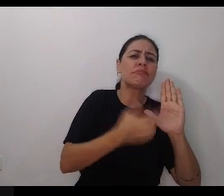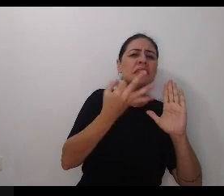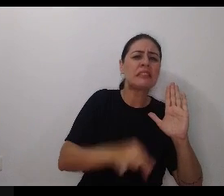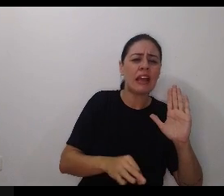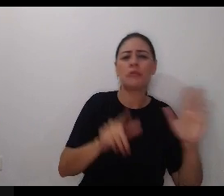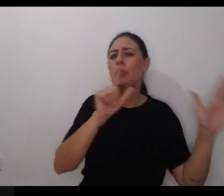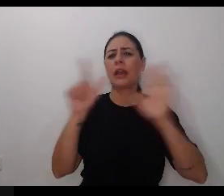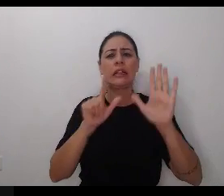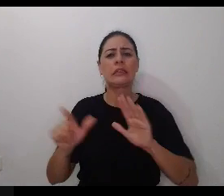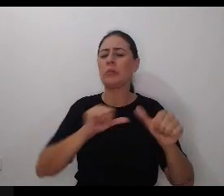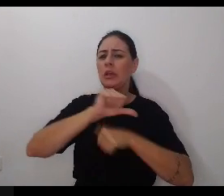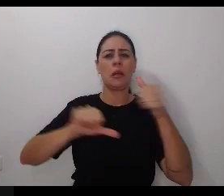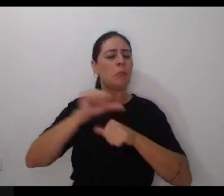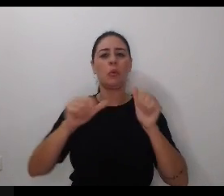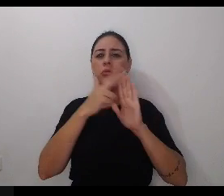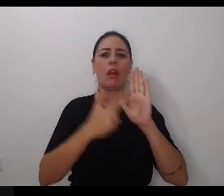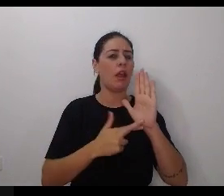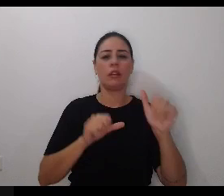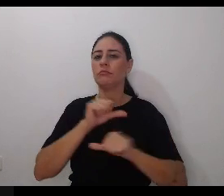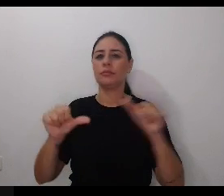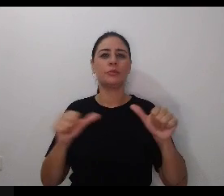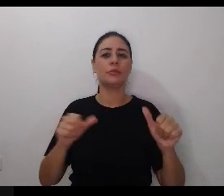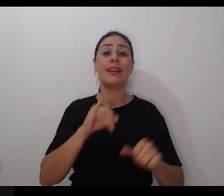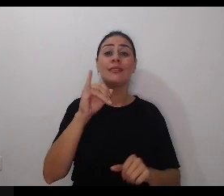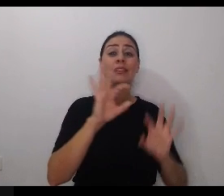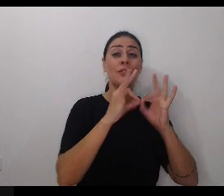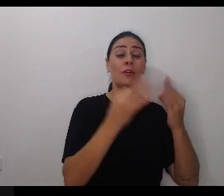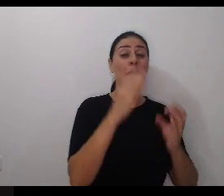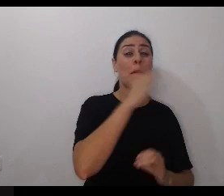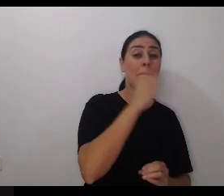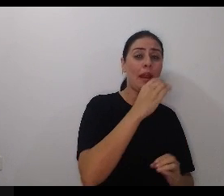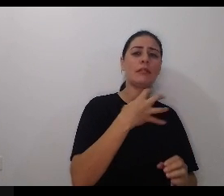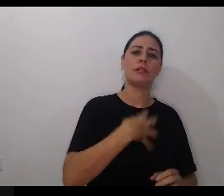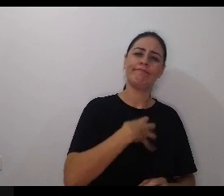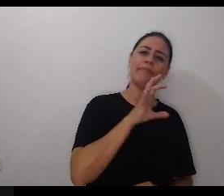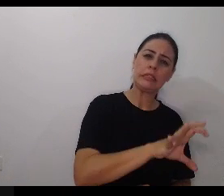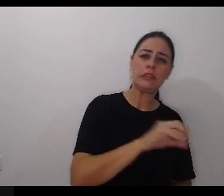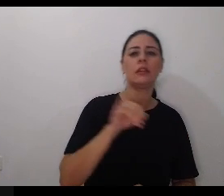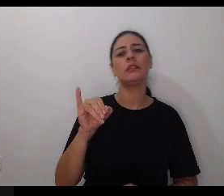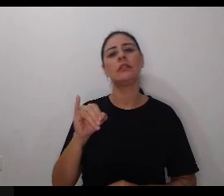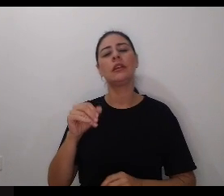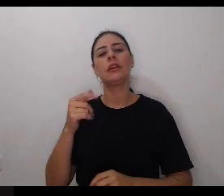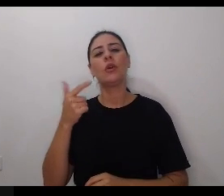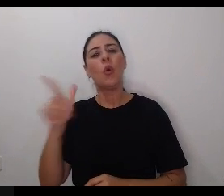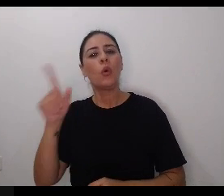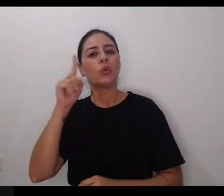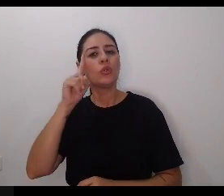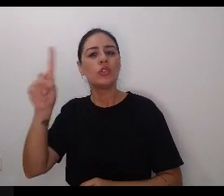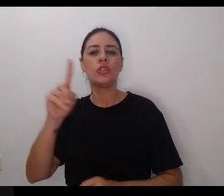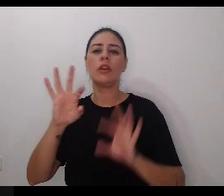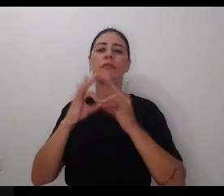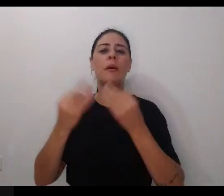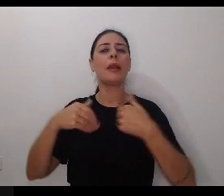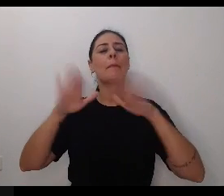as regras são confusas, a criança não sabe direito qual que é a regra, então cada semana é de um jeito, se os pais estão com mais